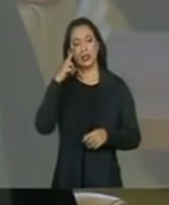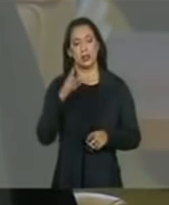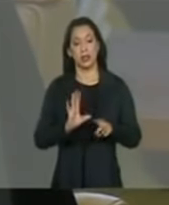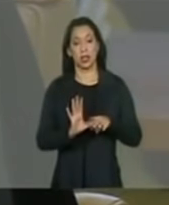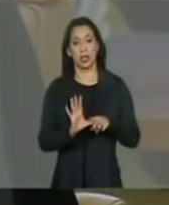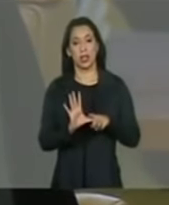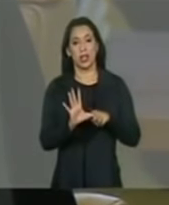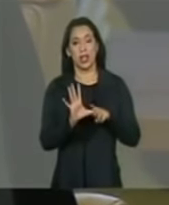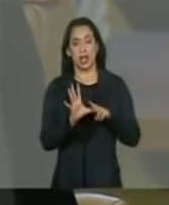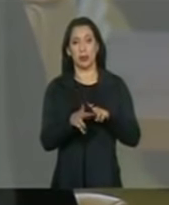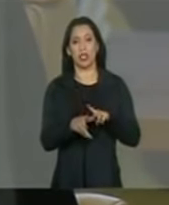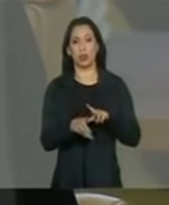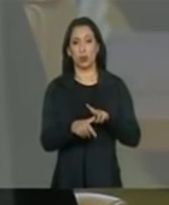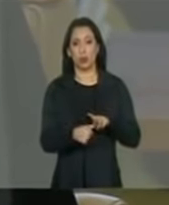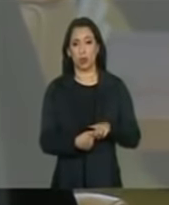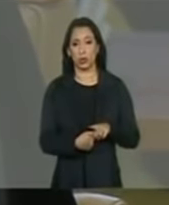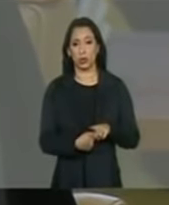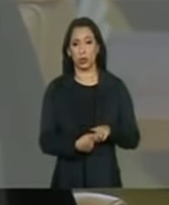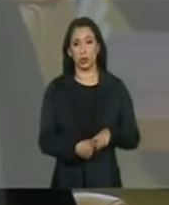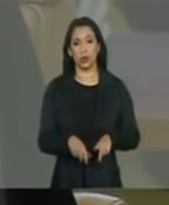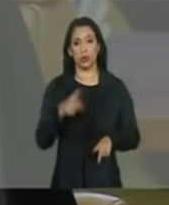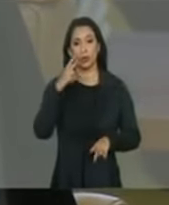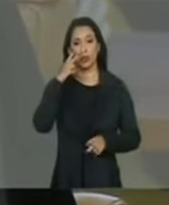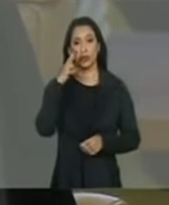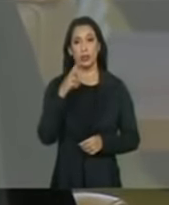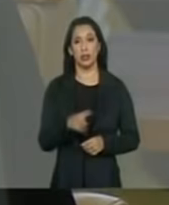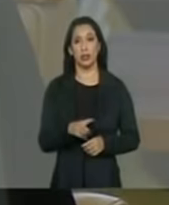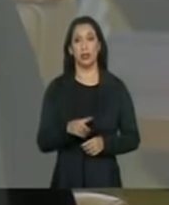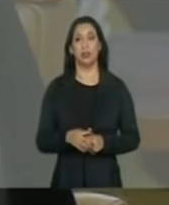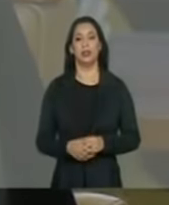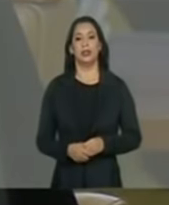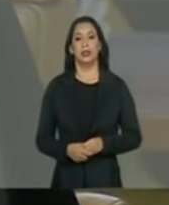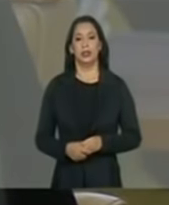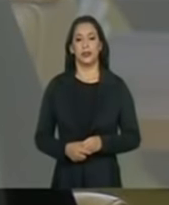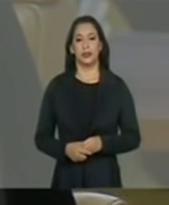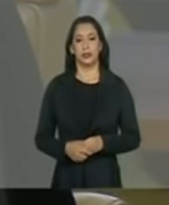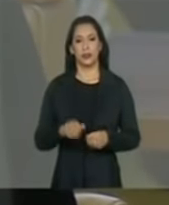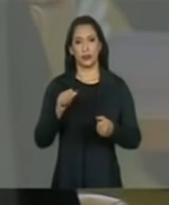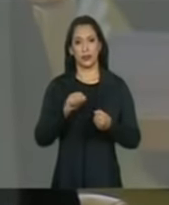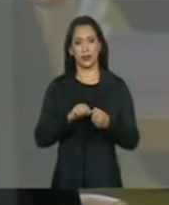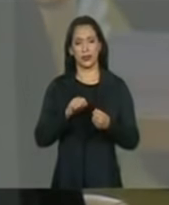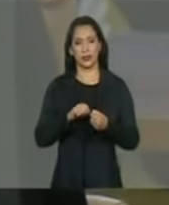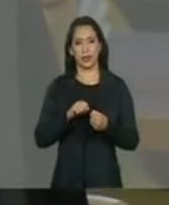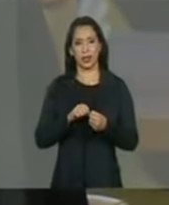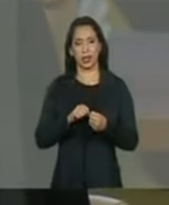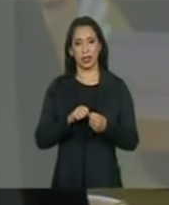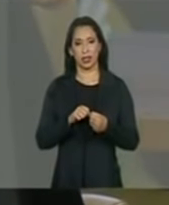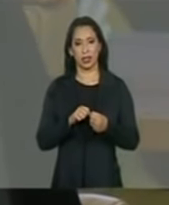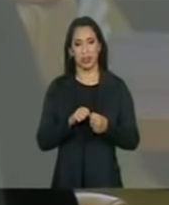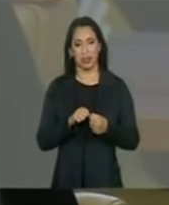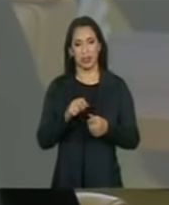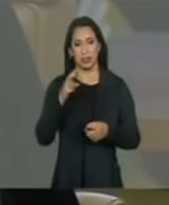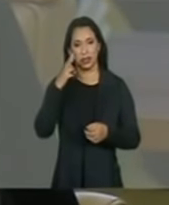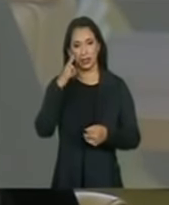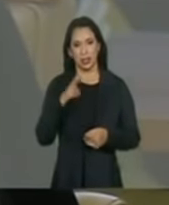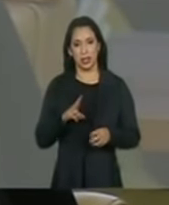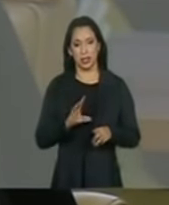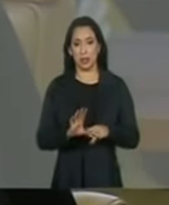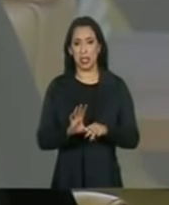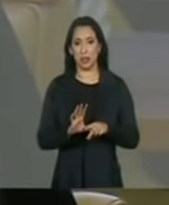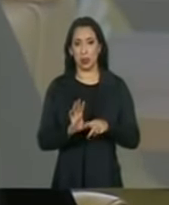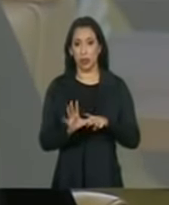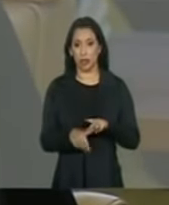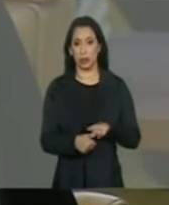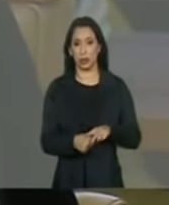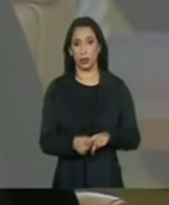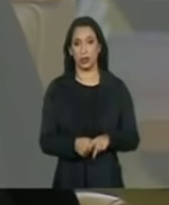para a estabilidade ea segurança da sociedade considerados os vínculos entre a corrupção e outras modalidades de